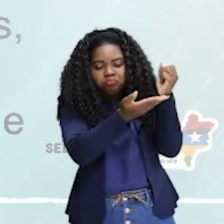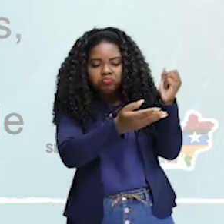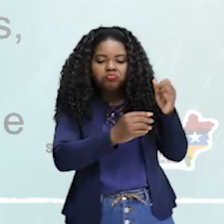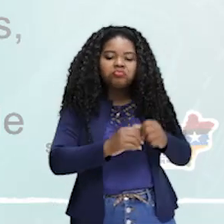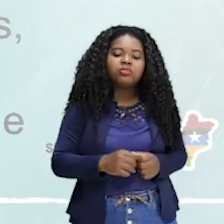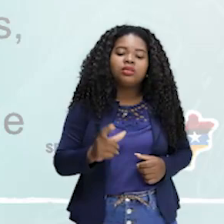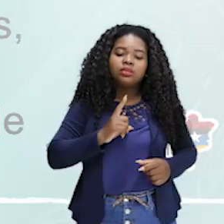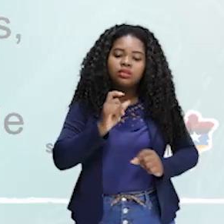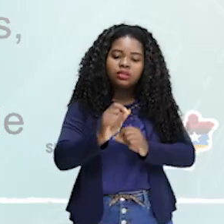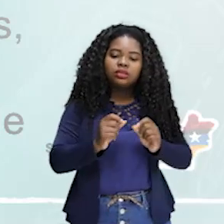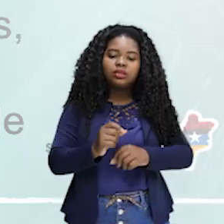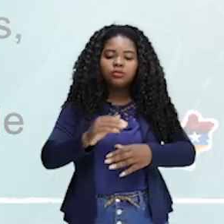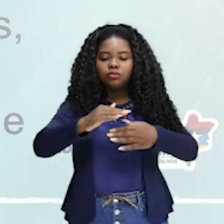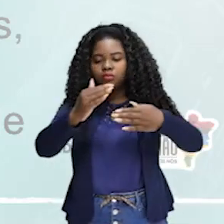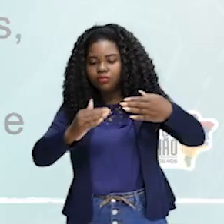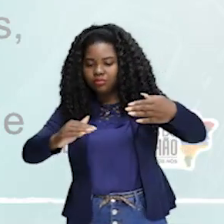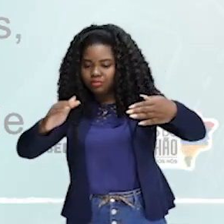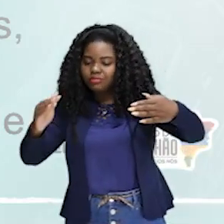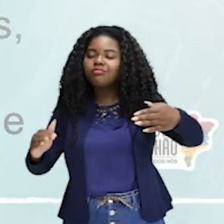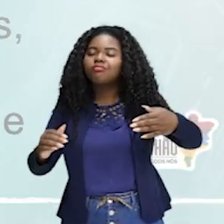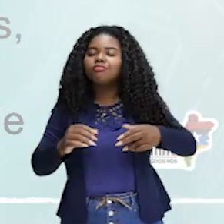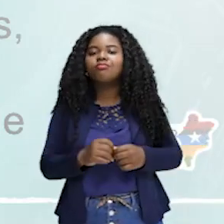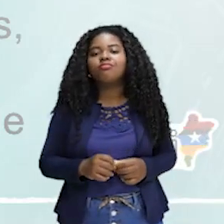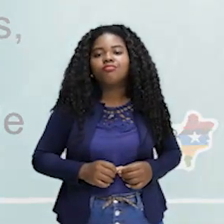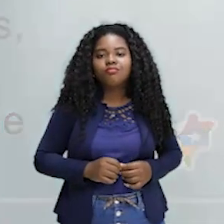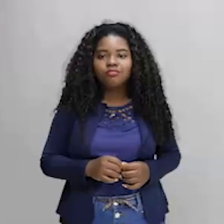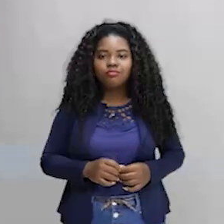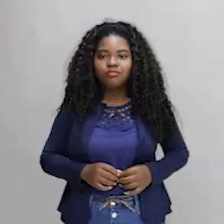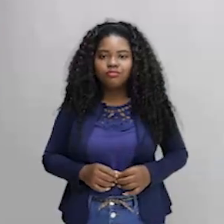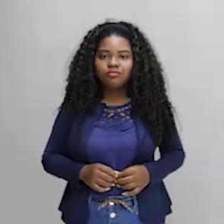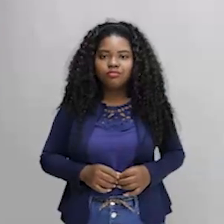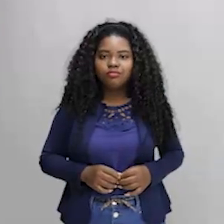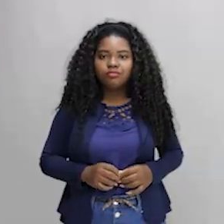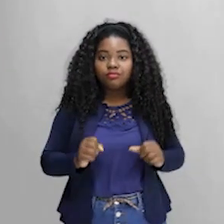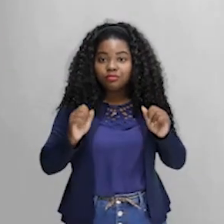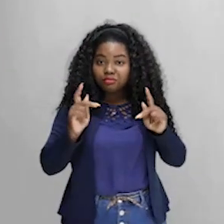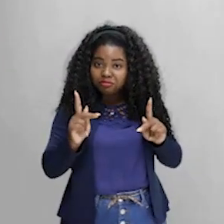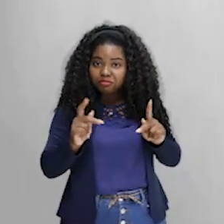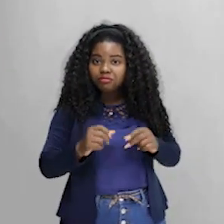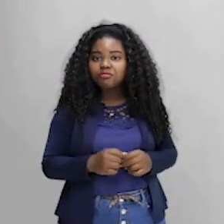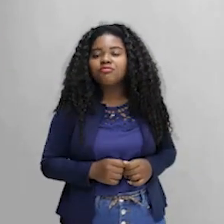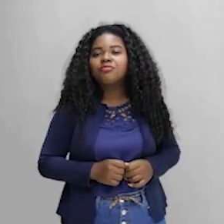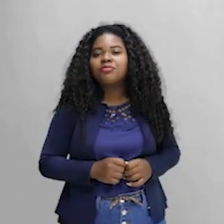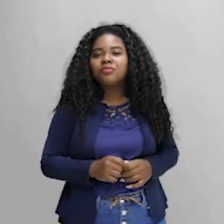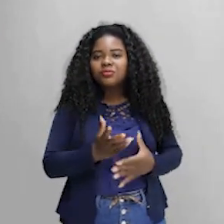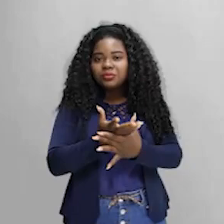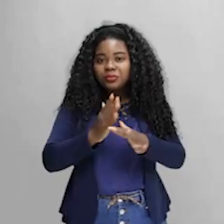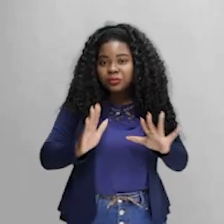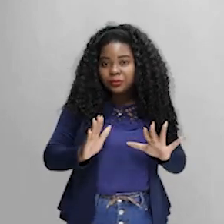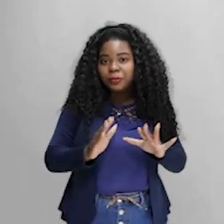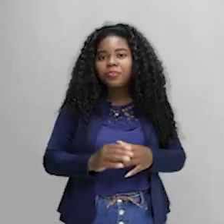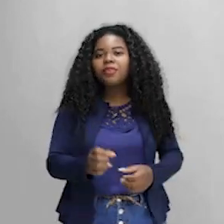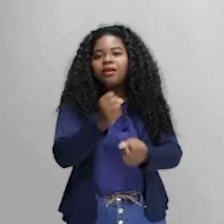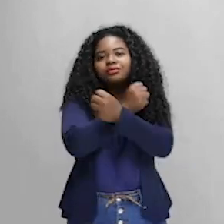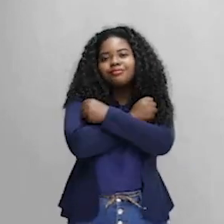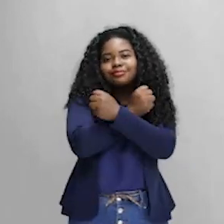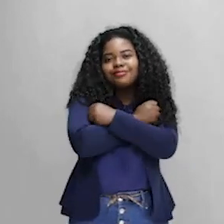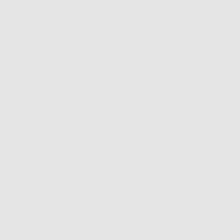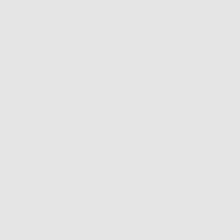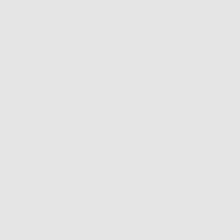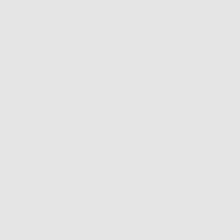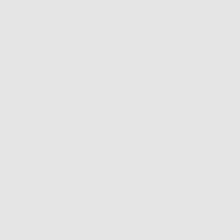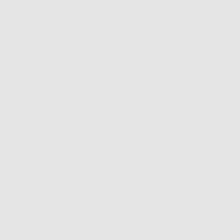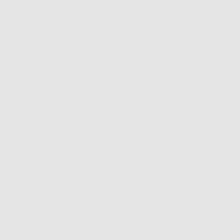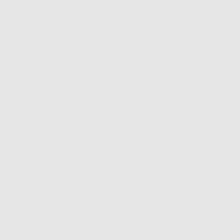gramíneas e a fauna aí adaptada a pouca umidade, com basicamente insetos. Então, galera, valeu, é isso, abraço!